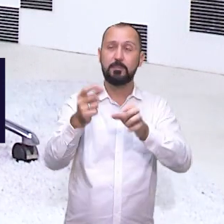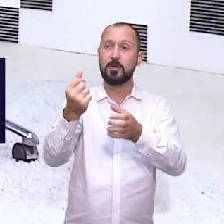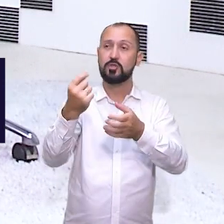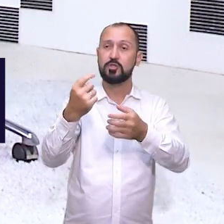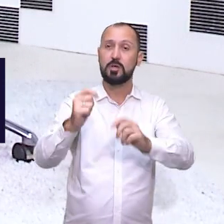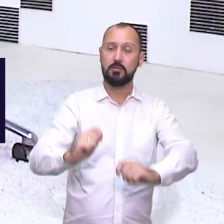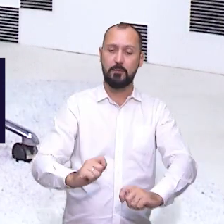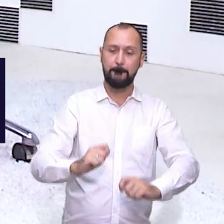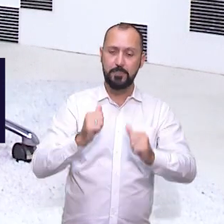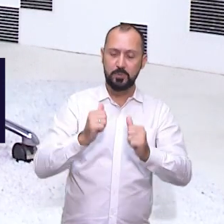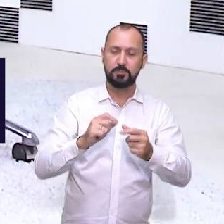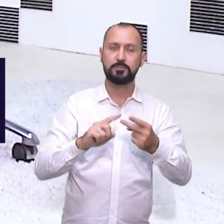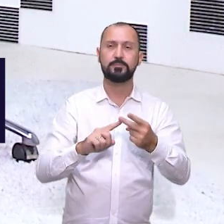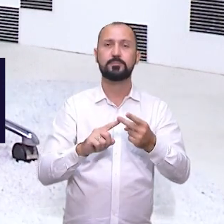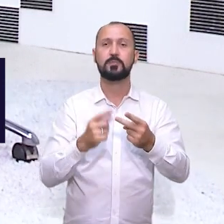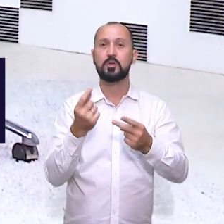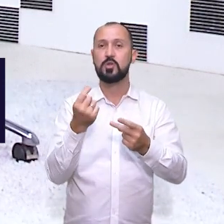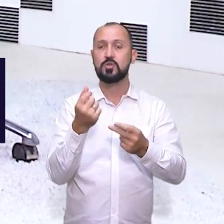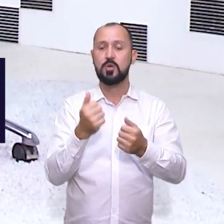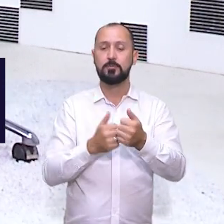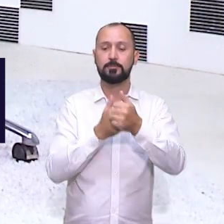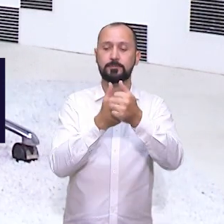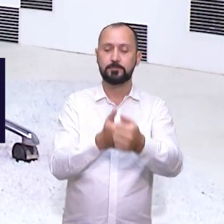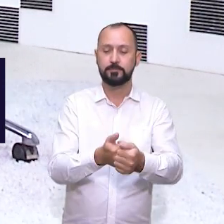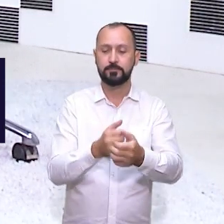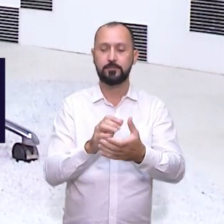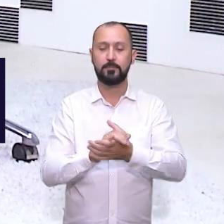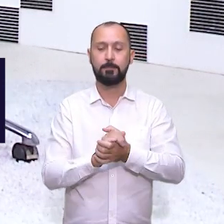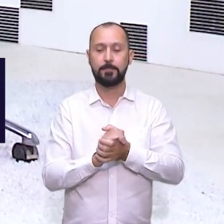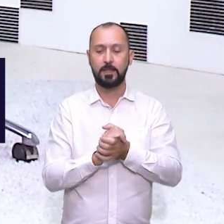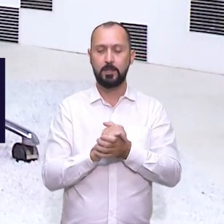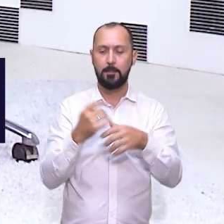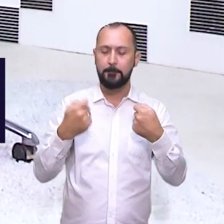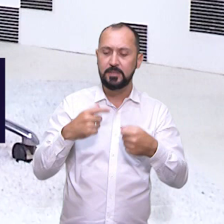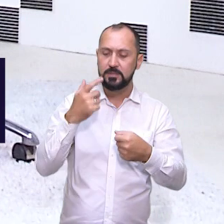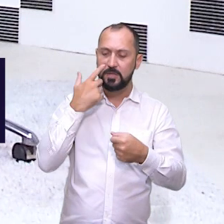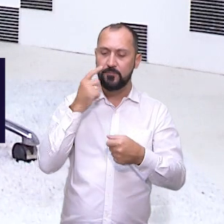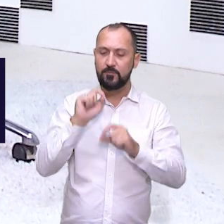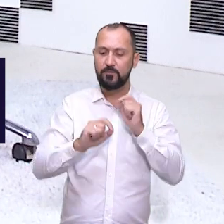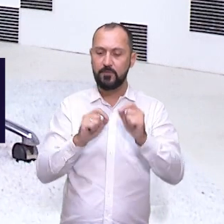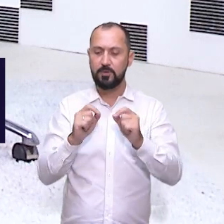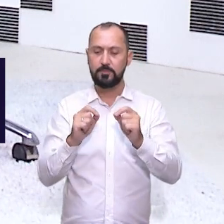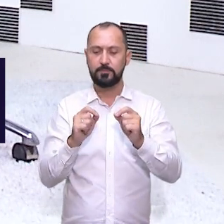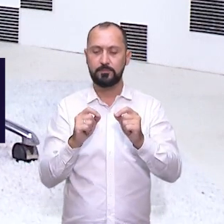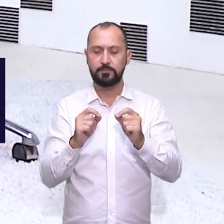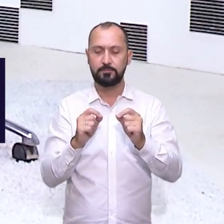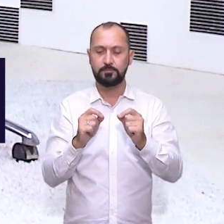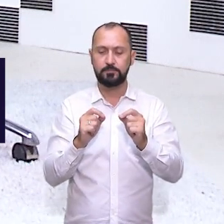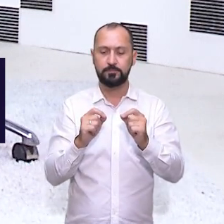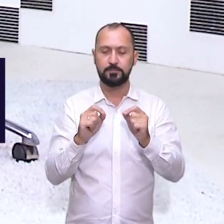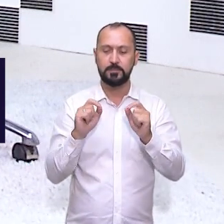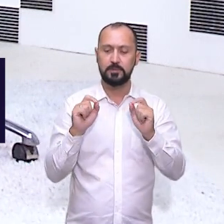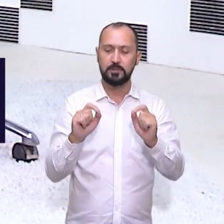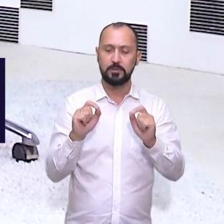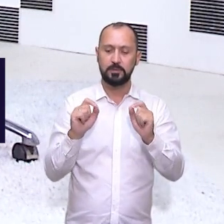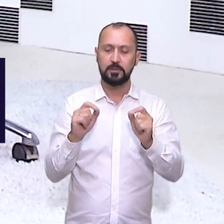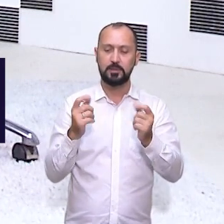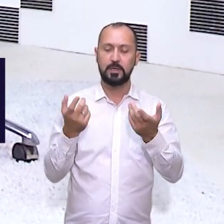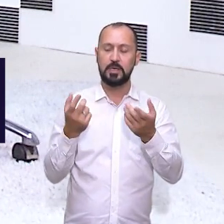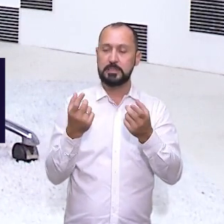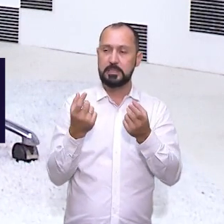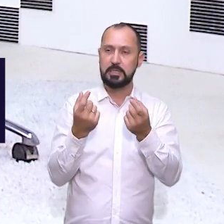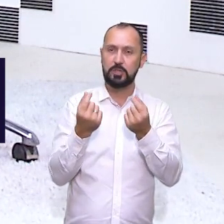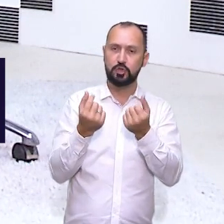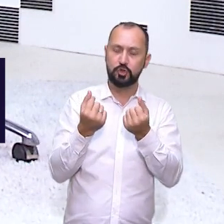para poder fazer a doação, ela tem que fazer um acompanhamento desses gastos, e ela tem que, inclusive, fazer com